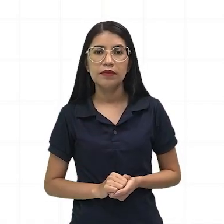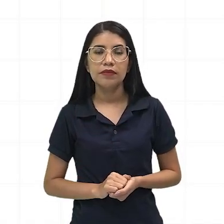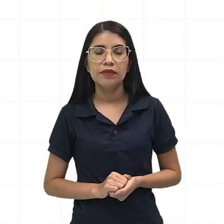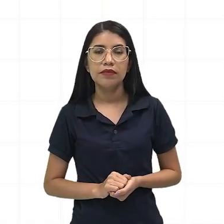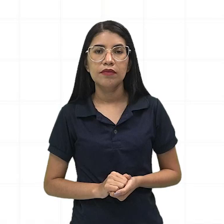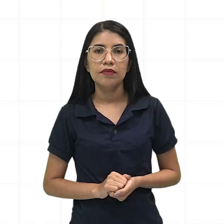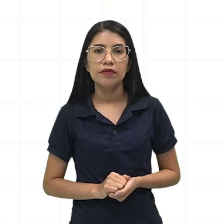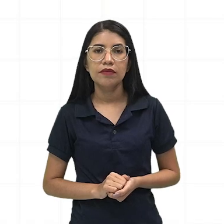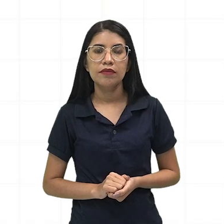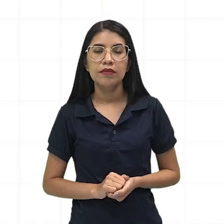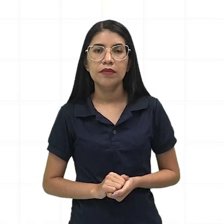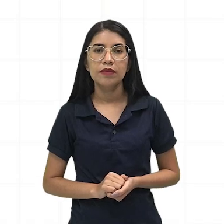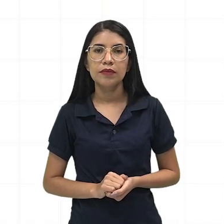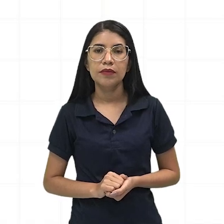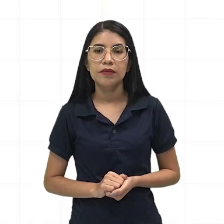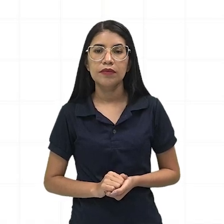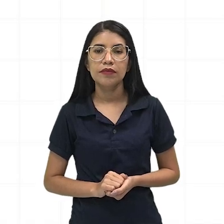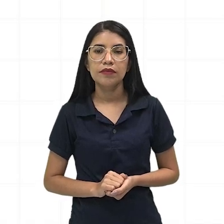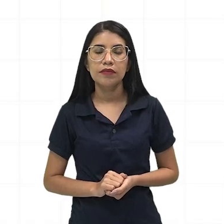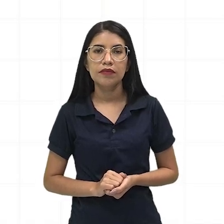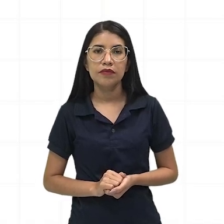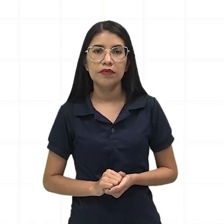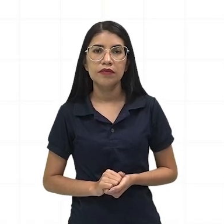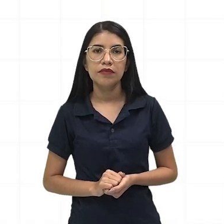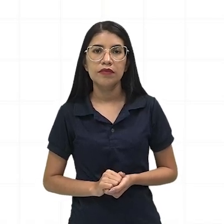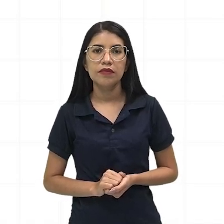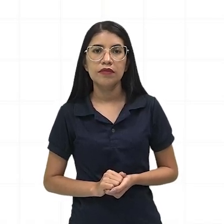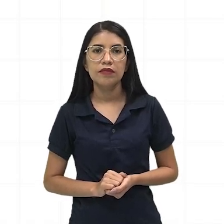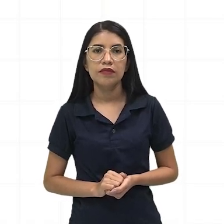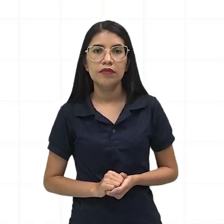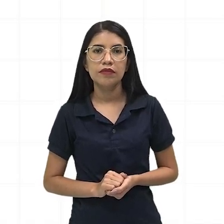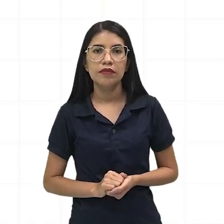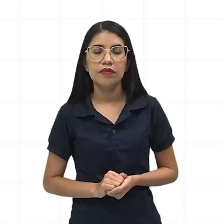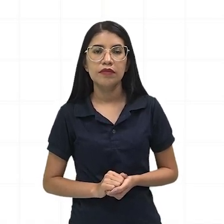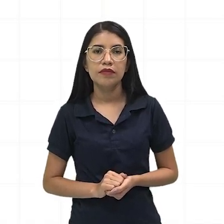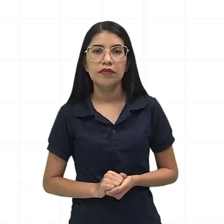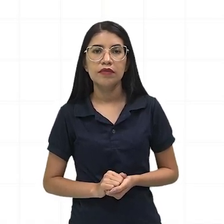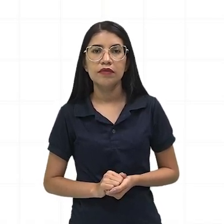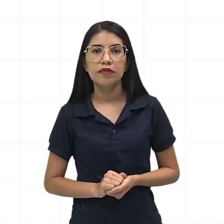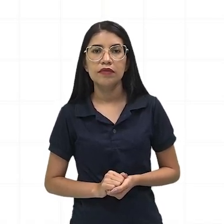mesma casinha. Vai passar para cá, ele é igual a 3,